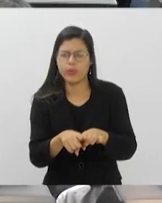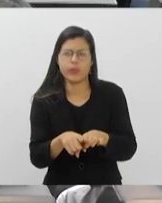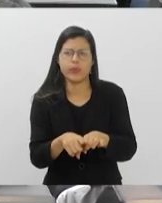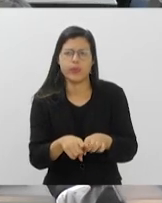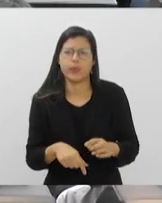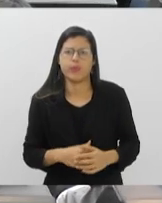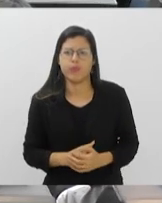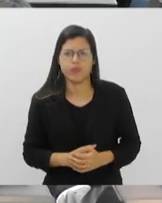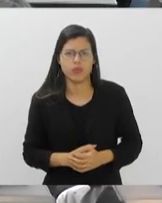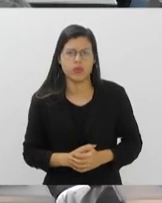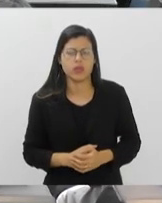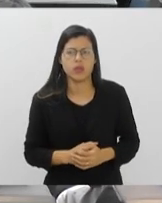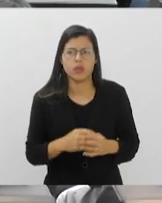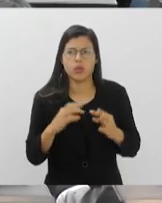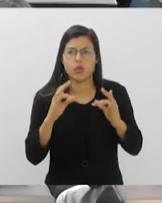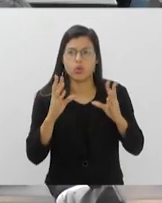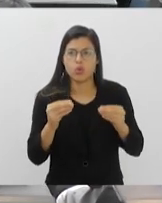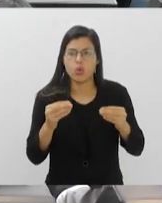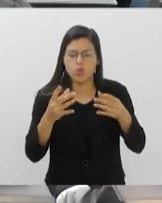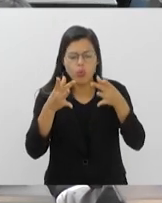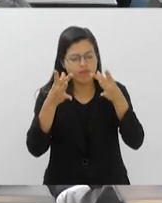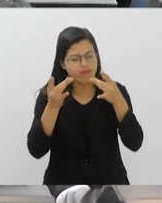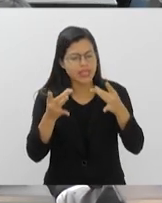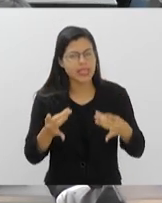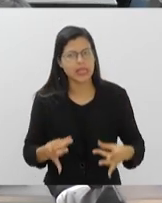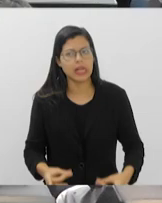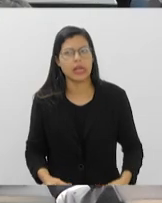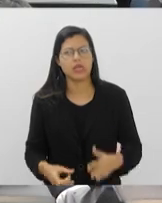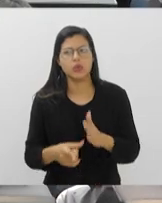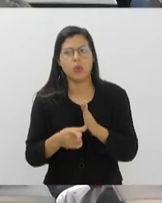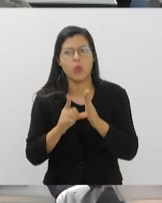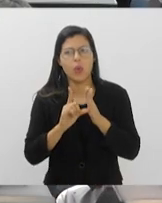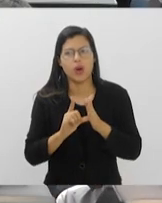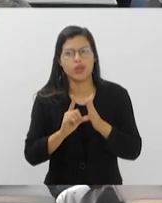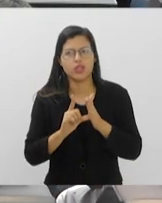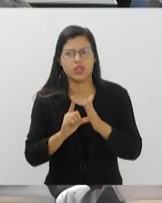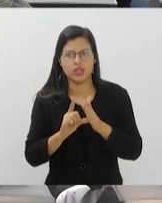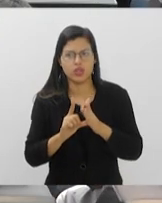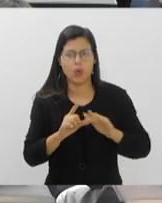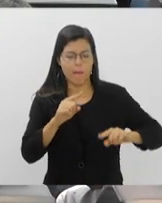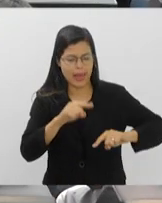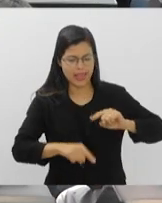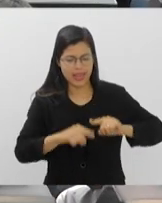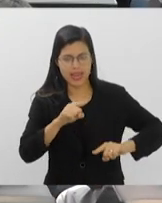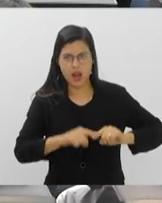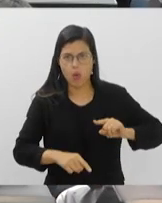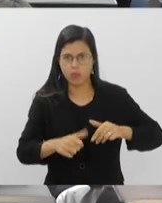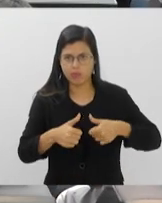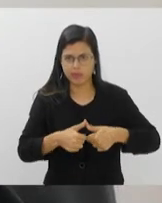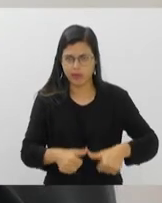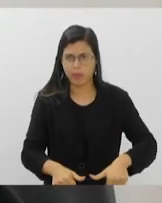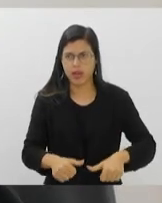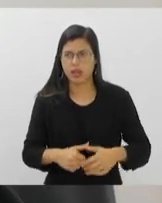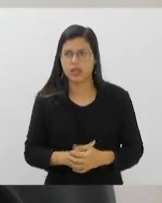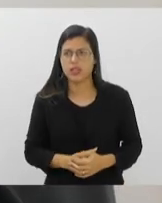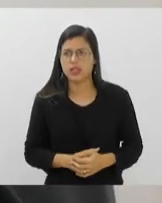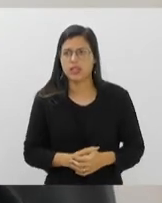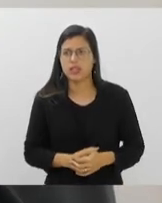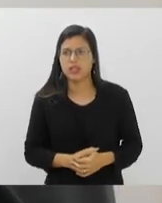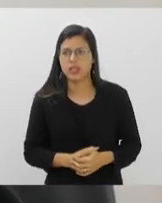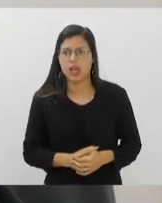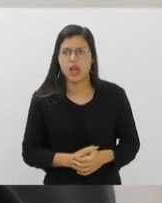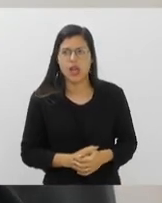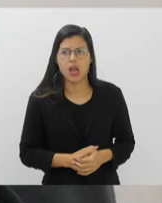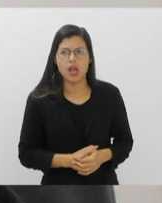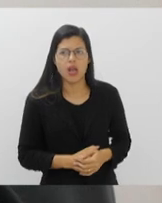todo especificado previamente com material permanente meu Deus eu